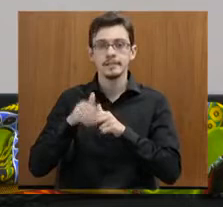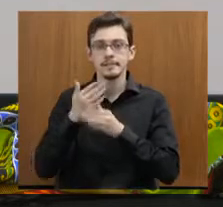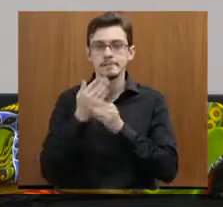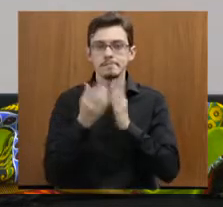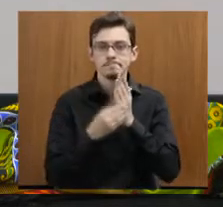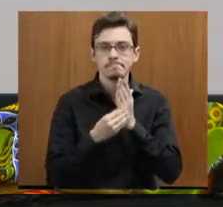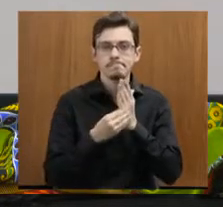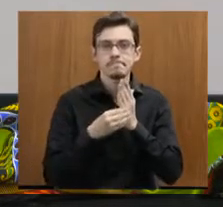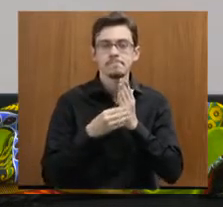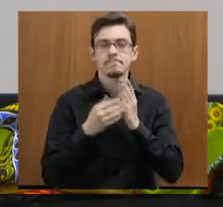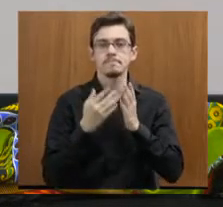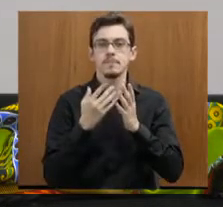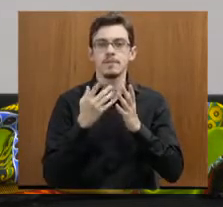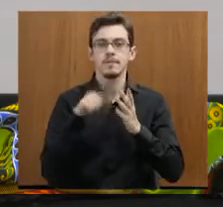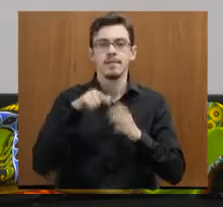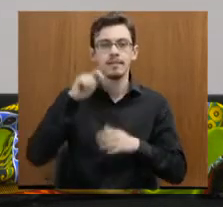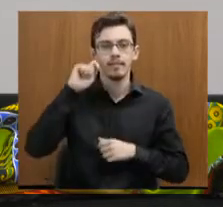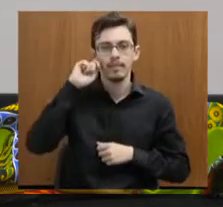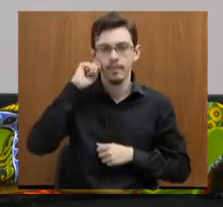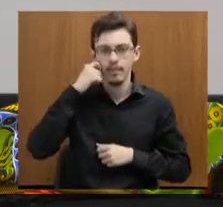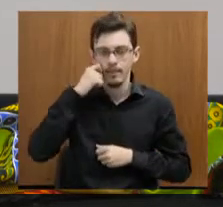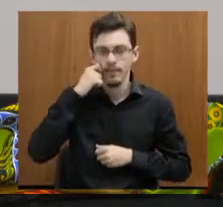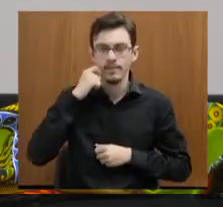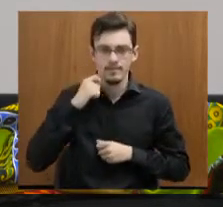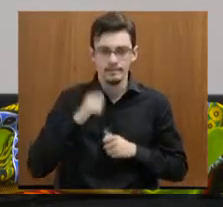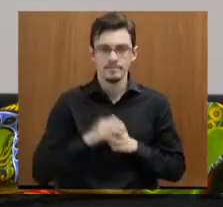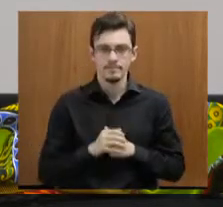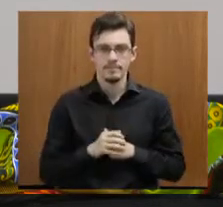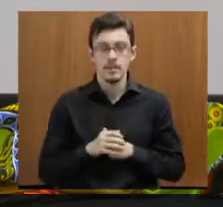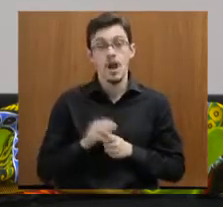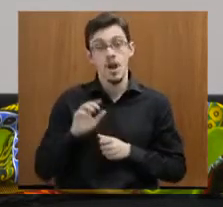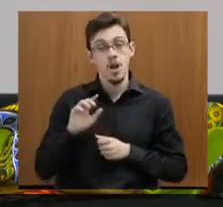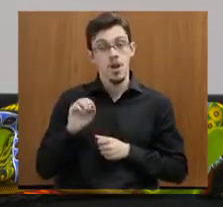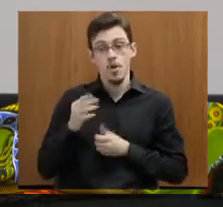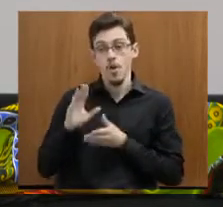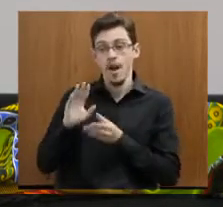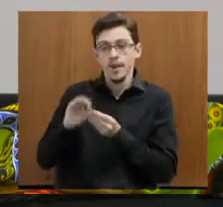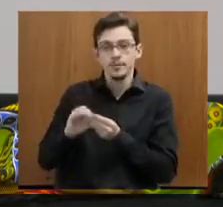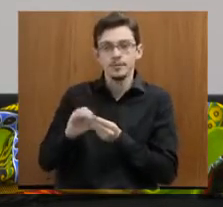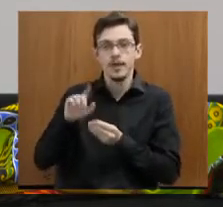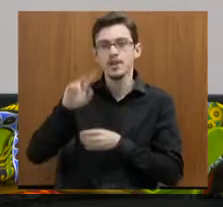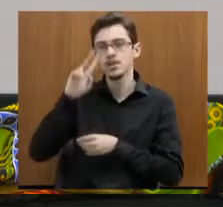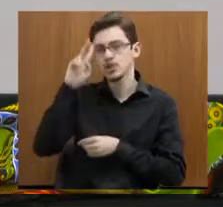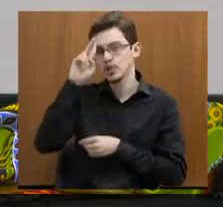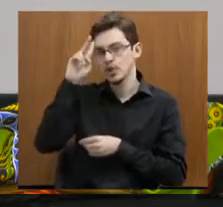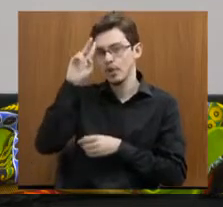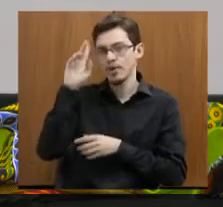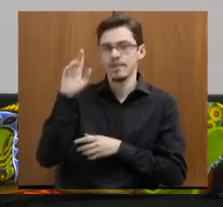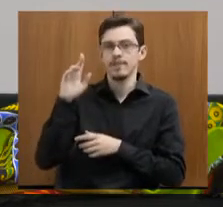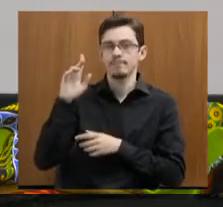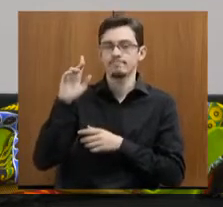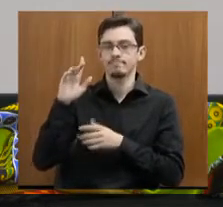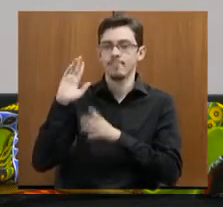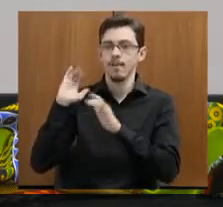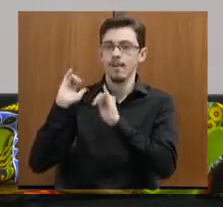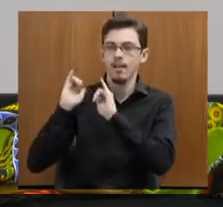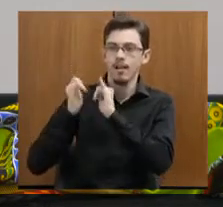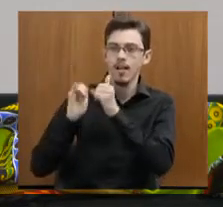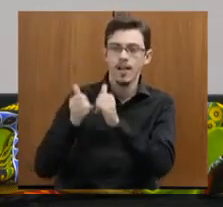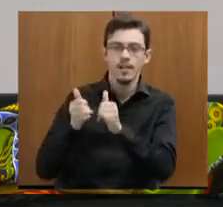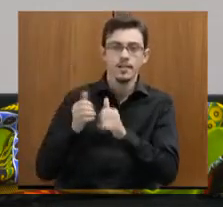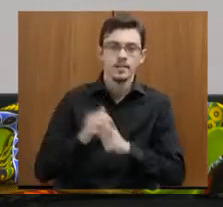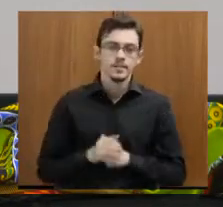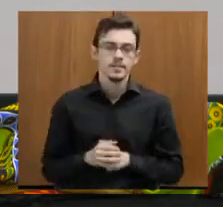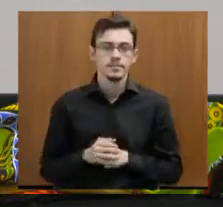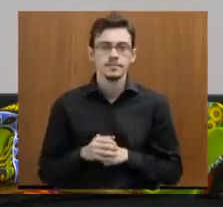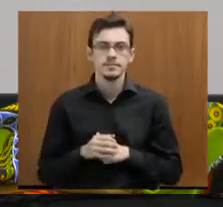continuam desumanizadas ou resumem a folclore cada vez mais ausência de